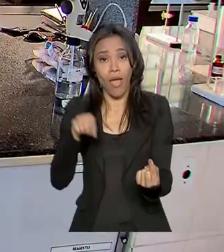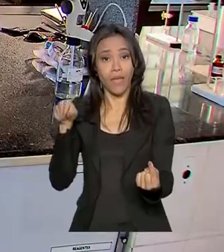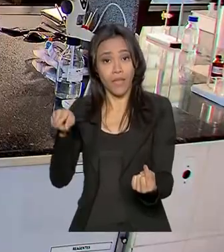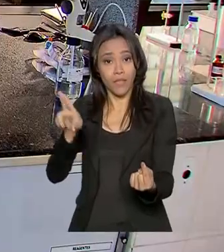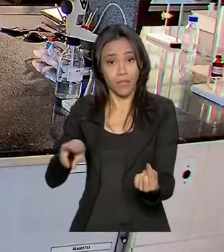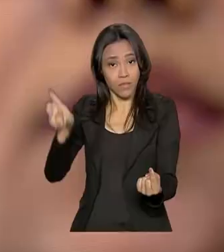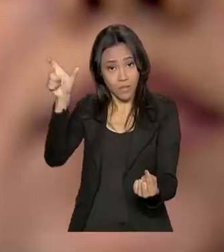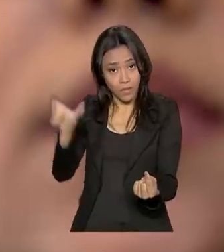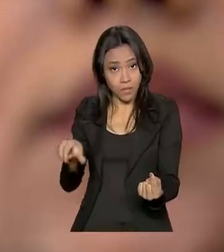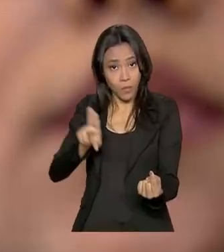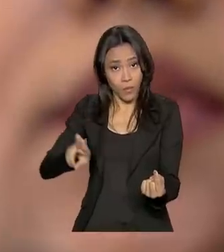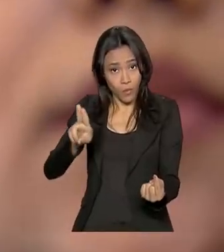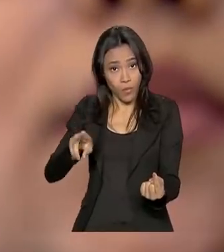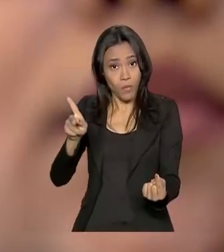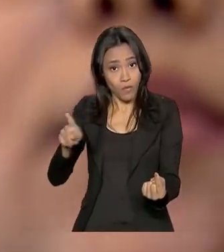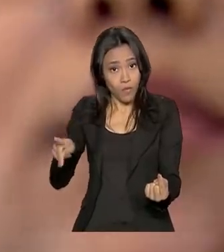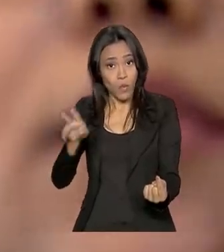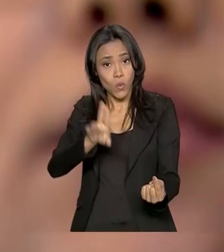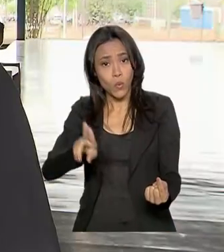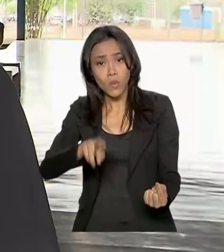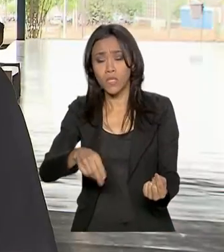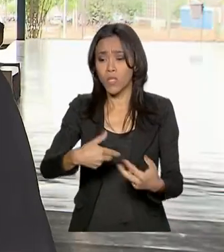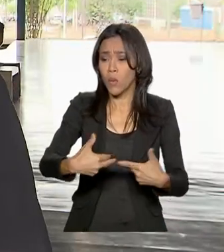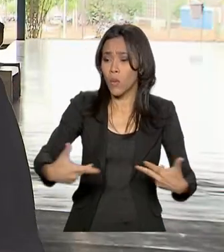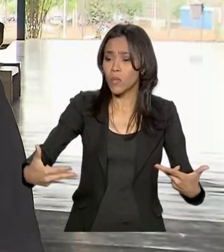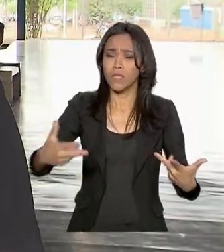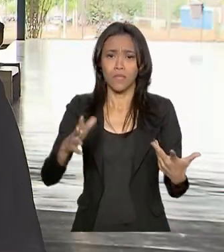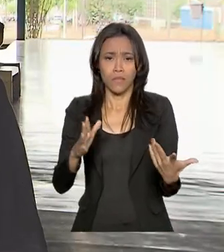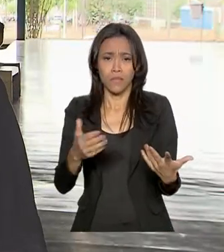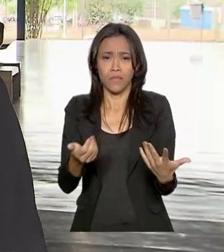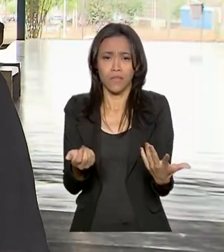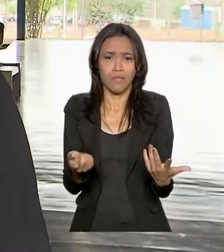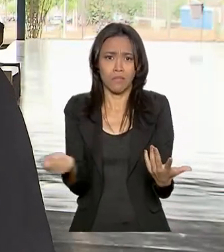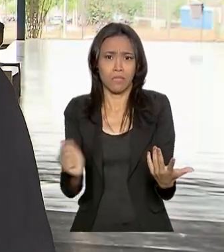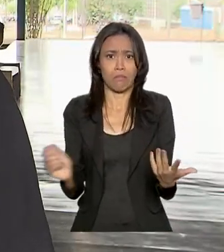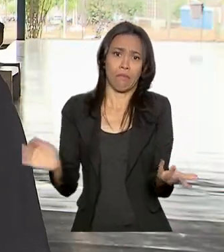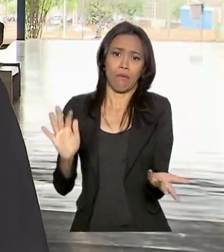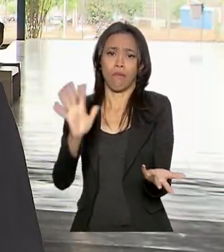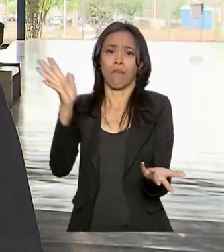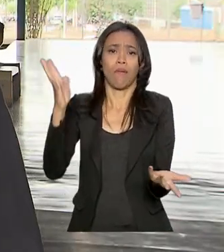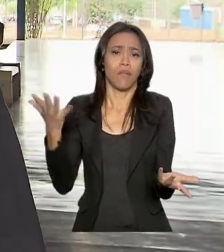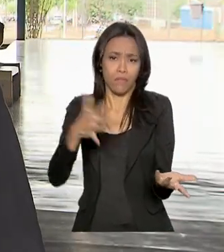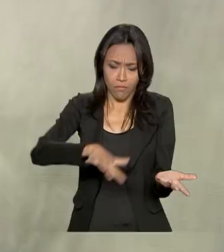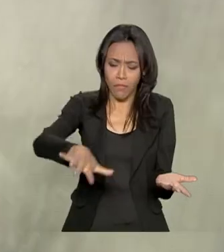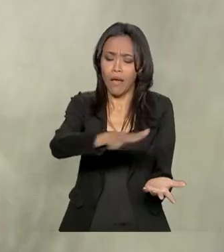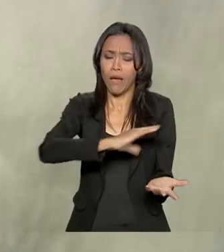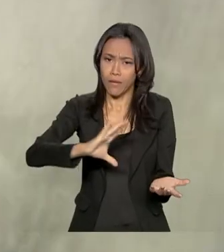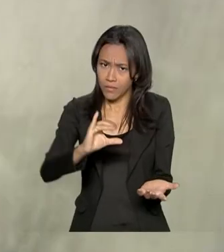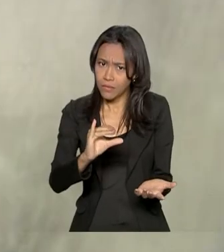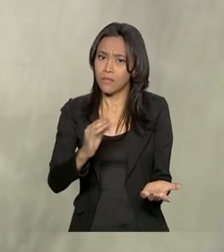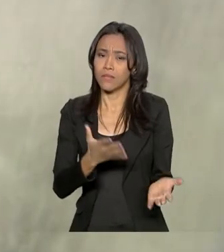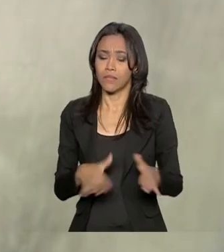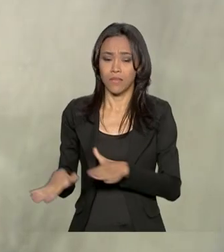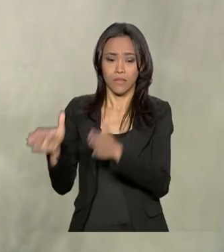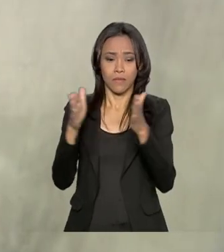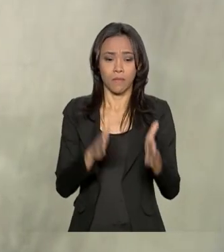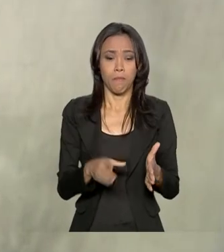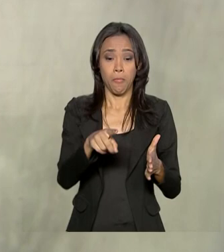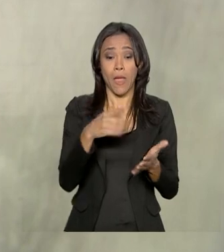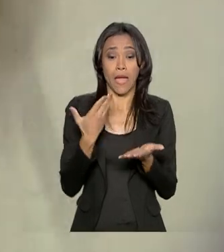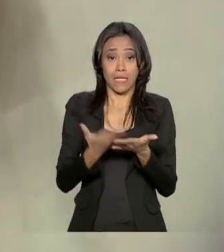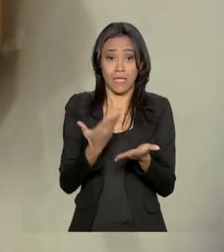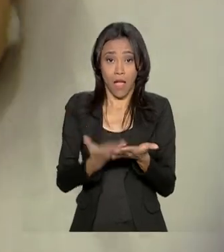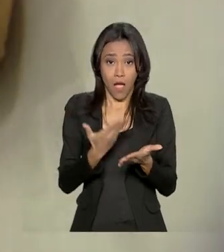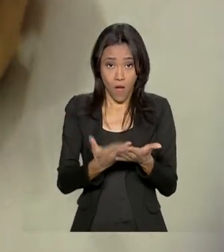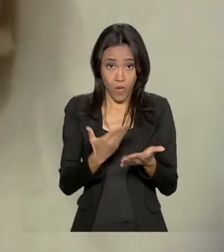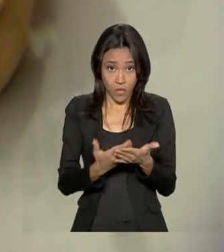fazendo experimentos de baixo custo, que é uma área na ciência em amplo desenvolvimento. As aulas do Ciência é